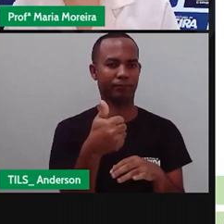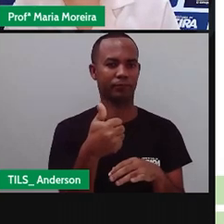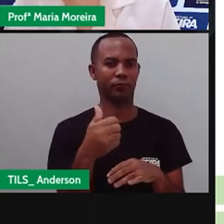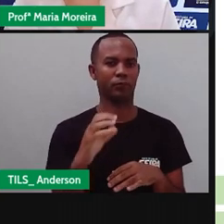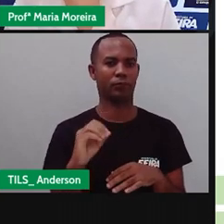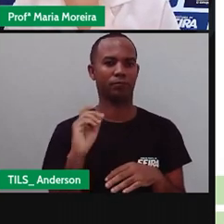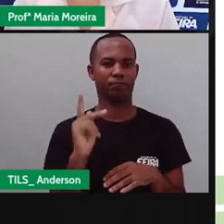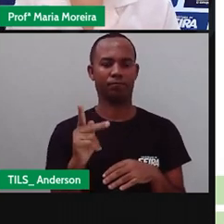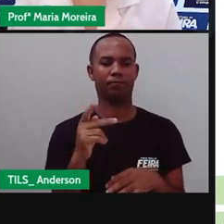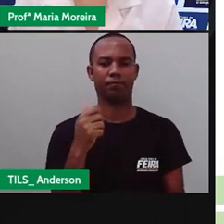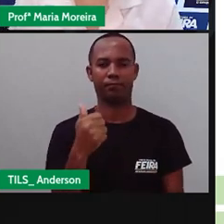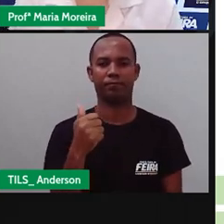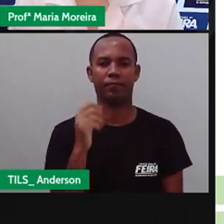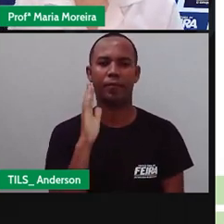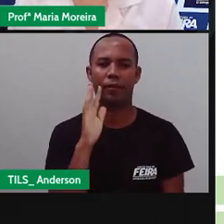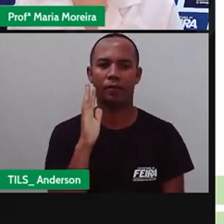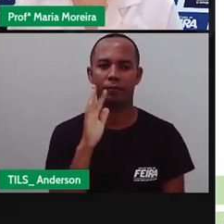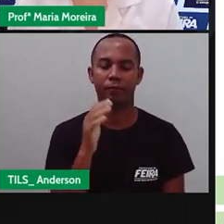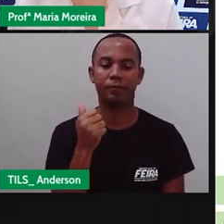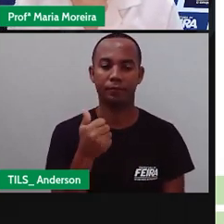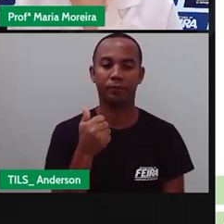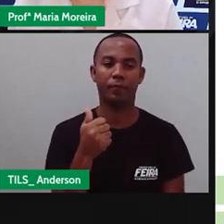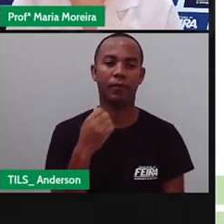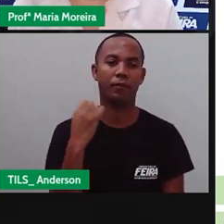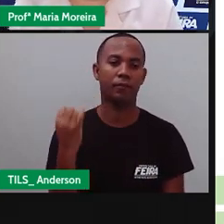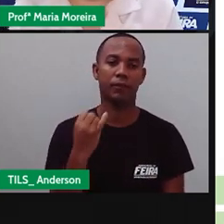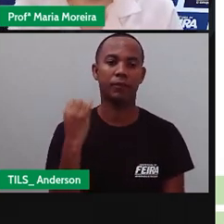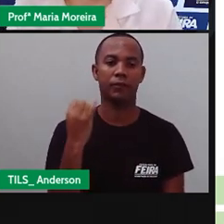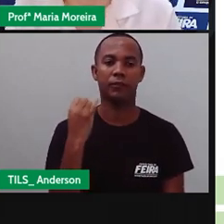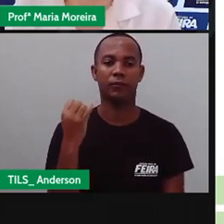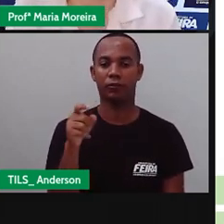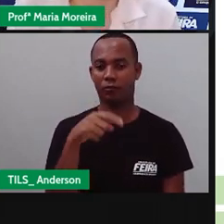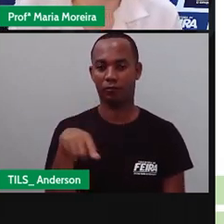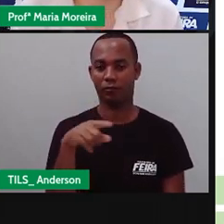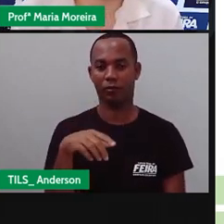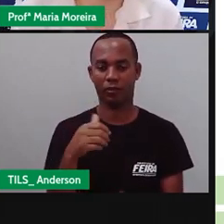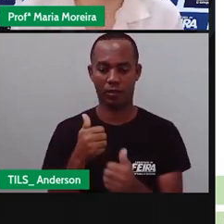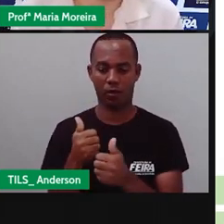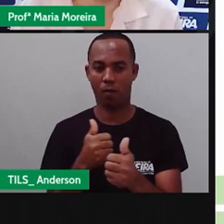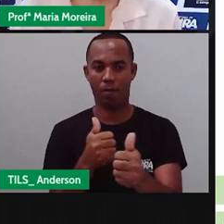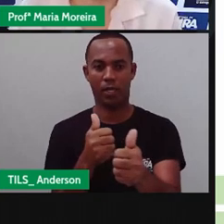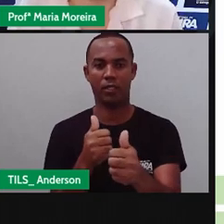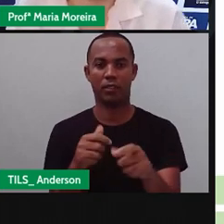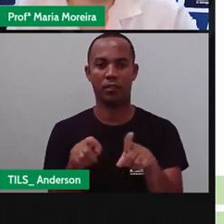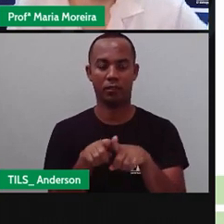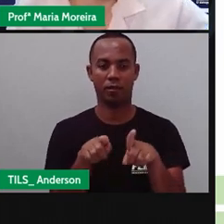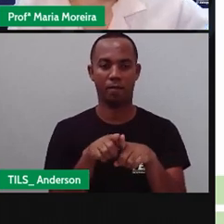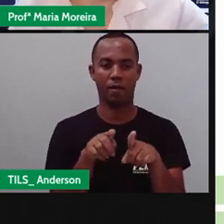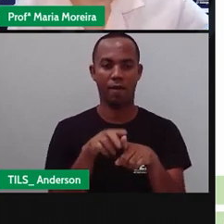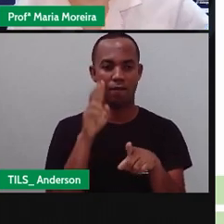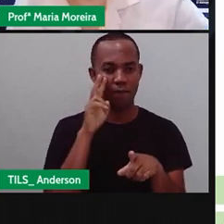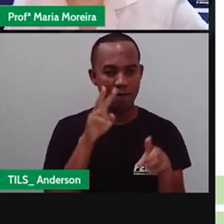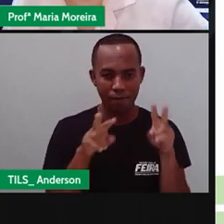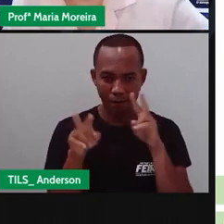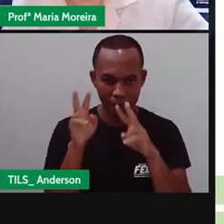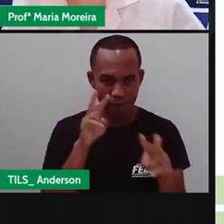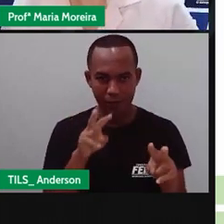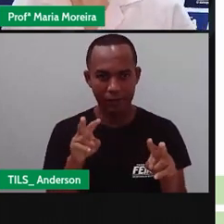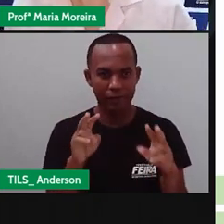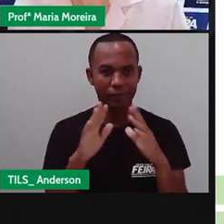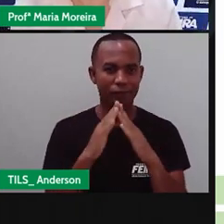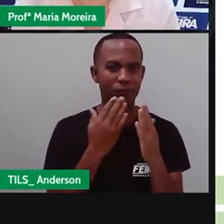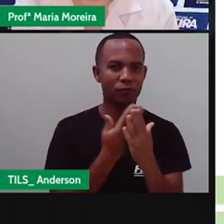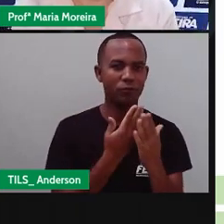comentário bacana. Porque a gente está acompanhando, inclusive de vez em quando aparecem nas aulas, Anderson, para saber o que que tá